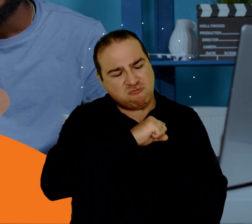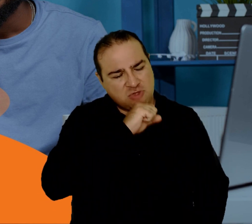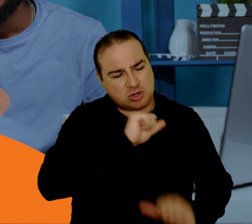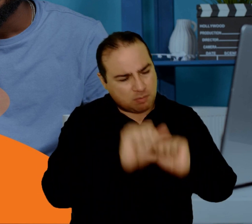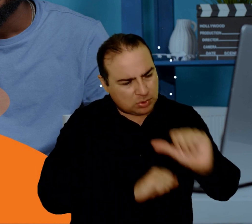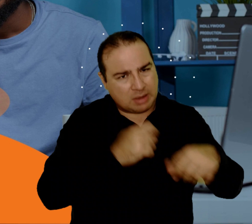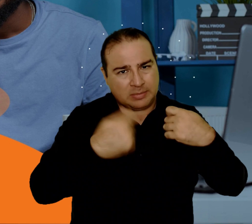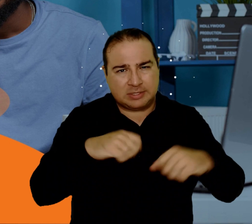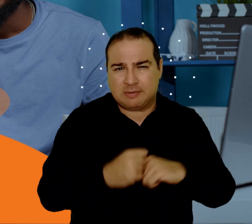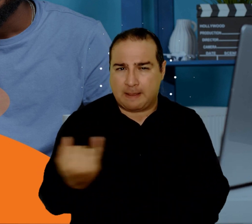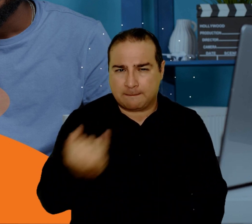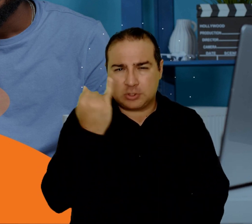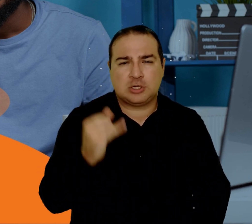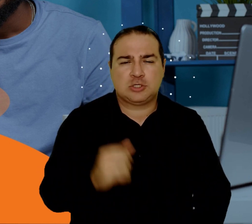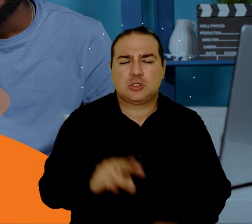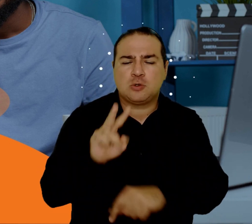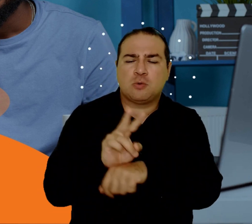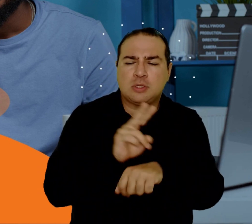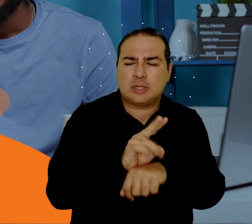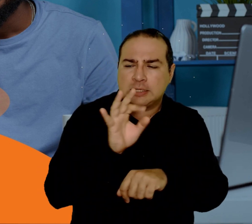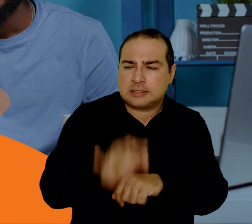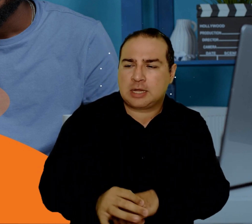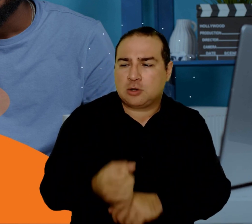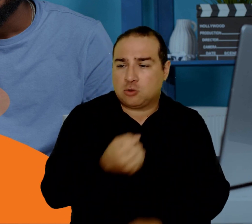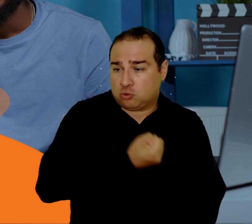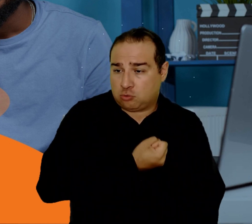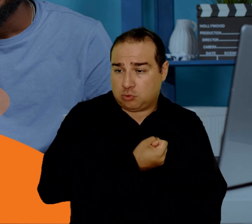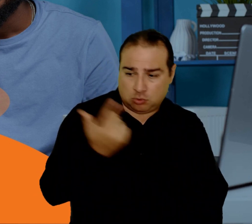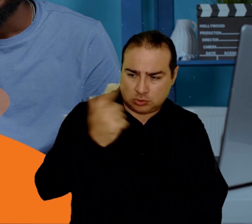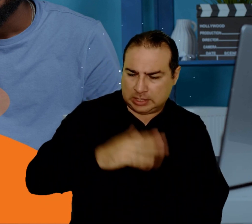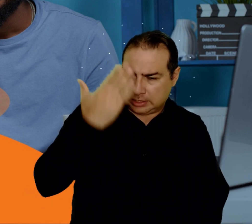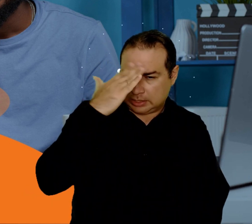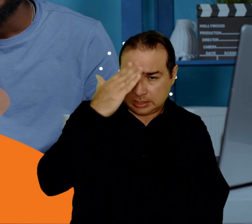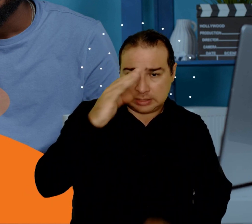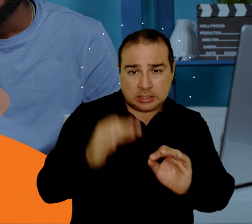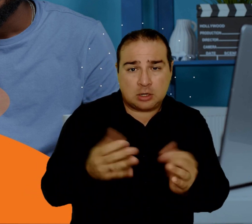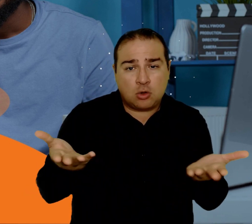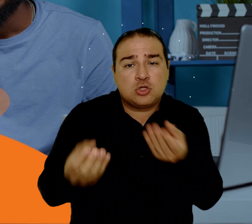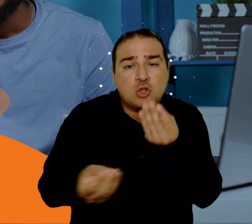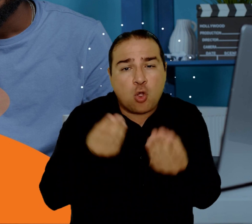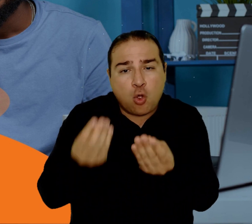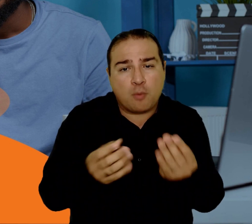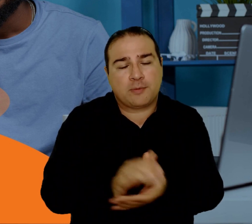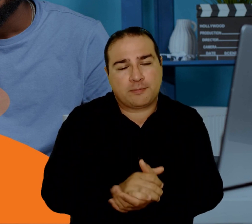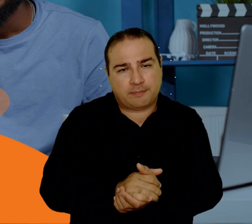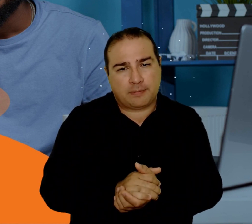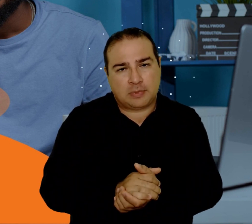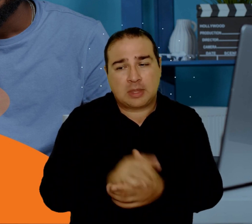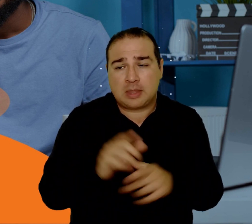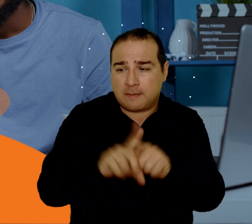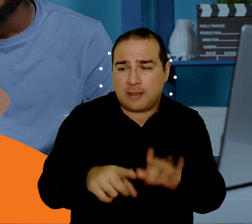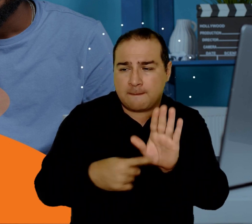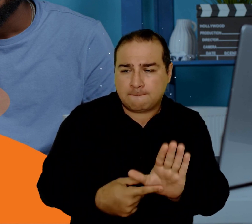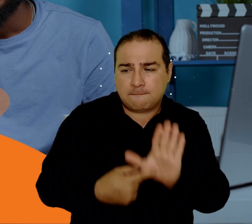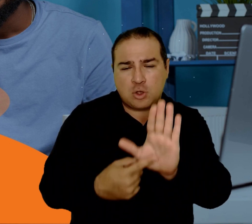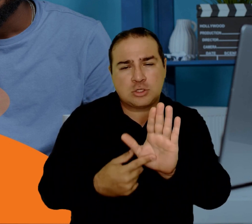Então, é imprescindível que a gente monitore esses indicadores para que a gente tenha ideia da situação atual e por outro